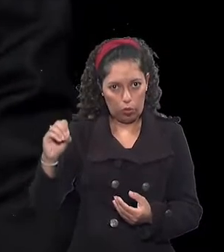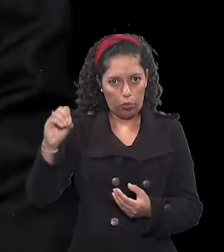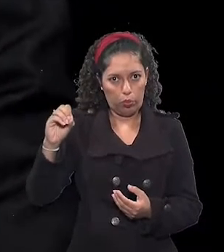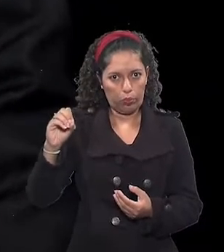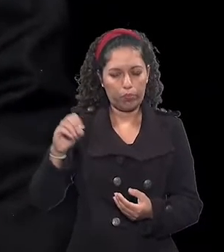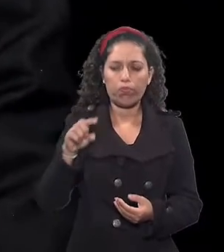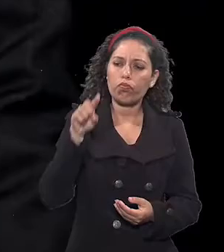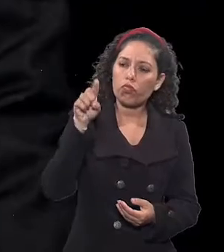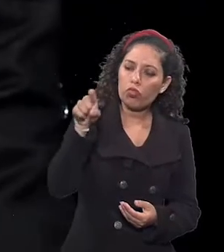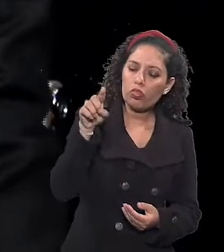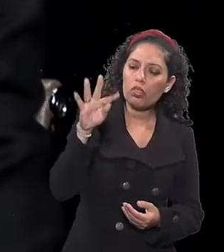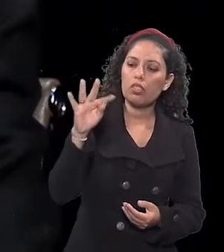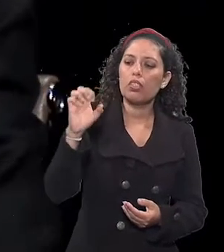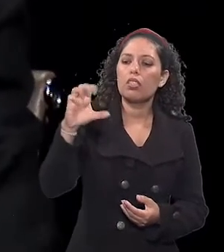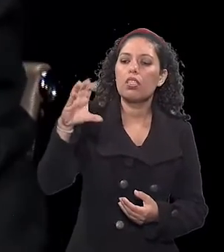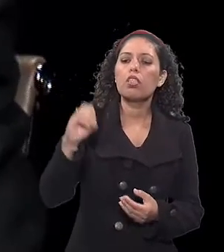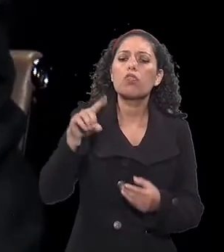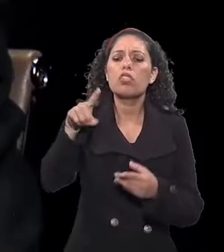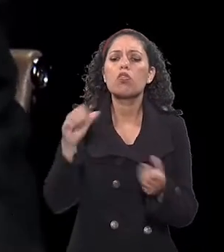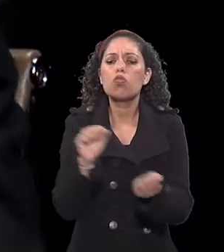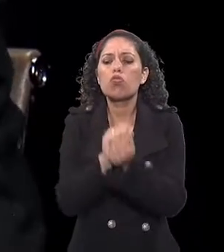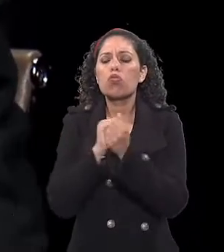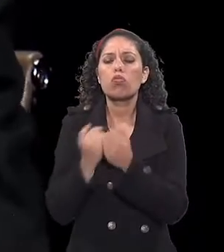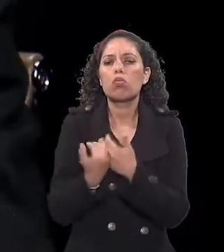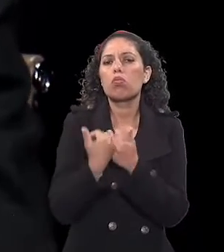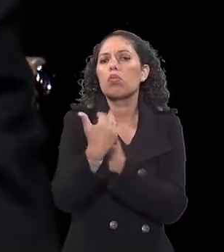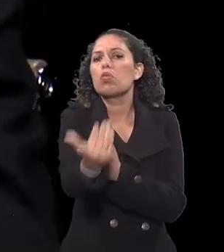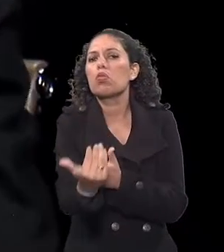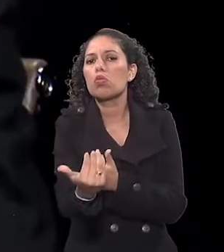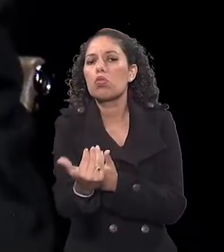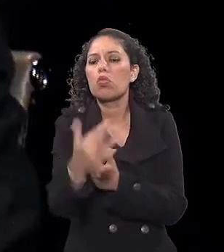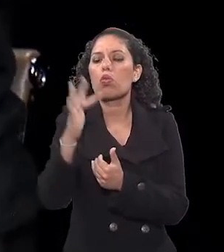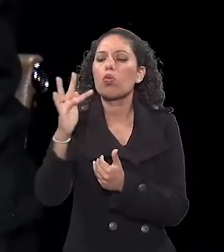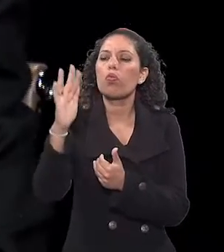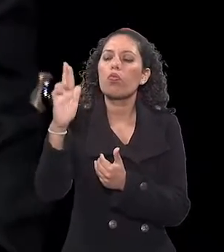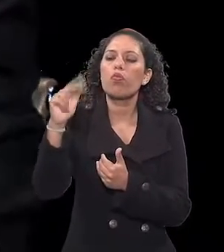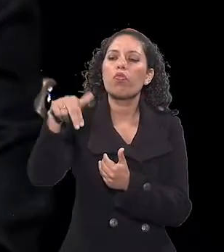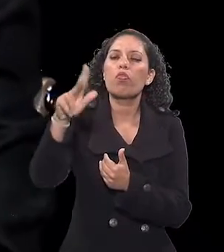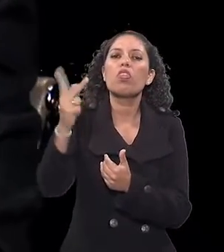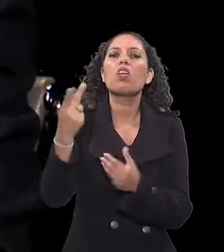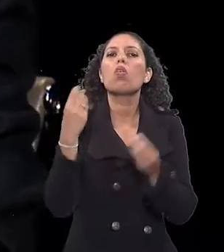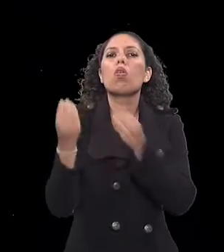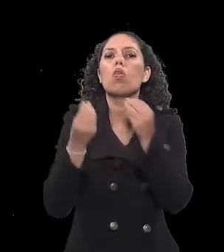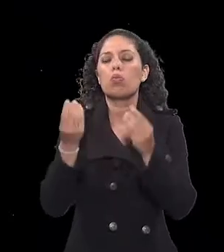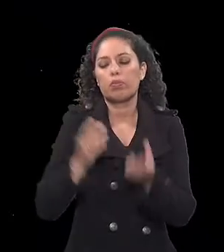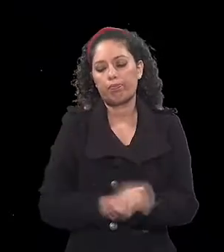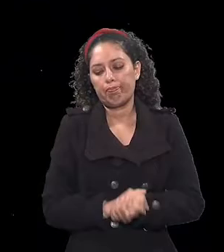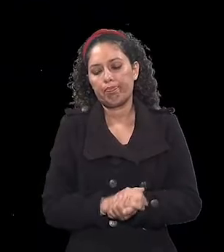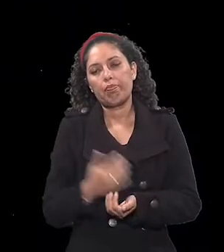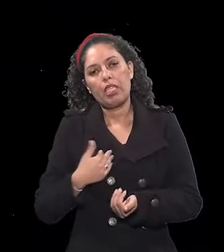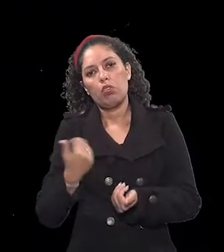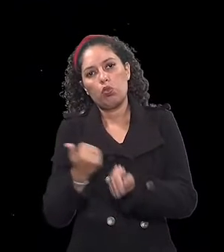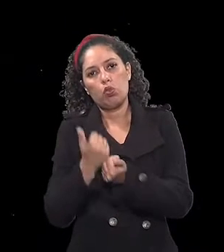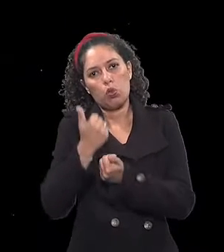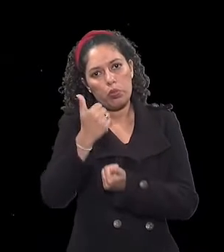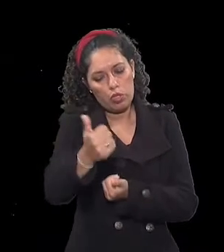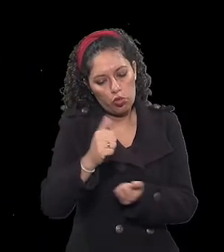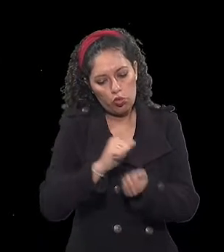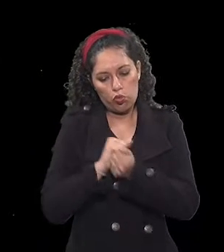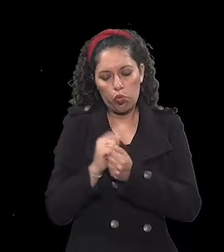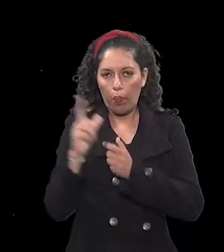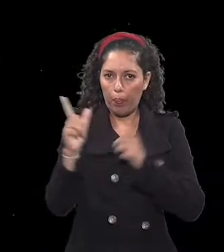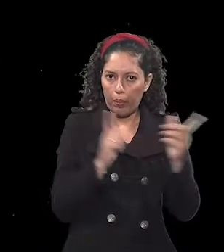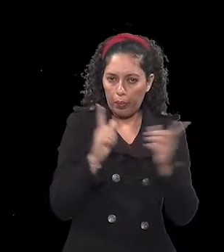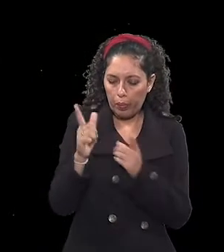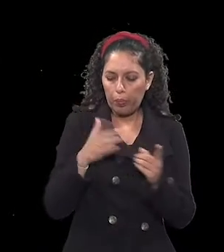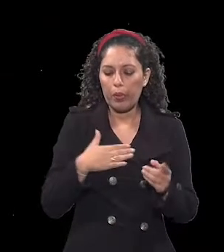Teco, como é que você começou a se envolver com o funk? Bem, eu comecei por intermédio de um primo